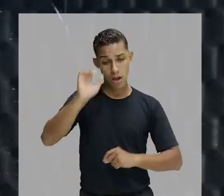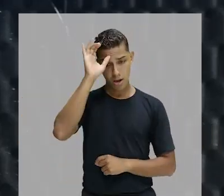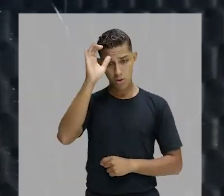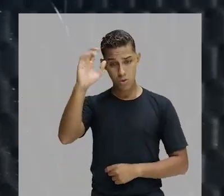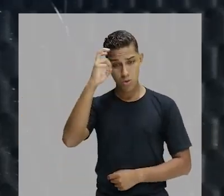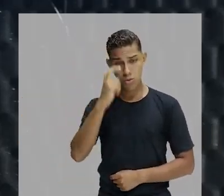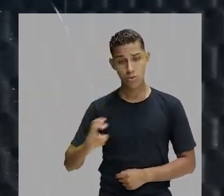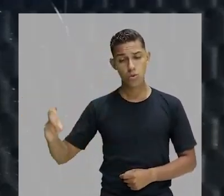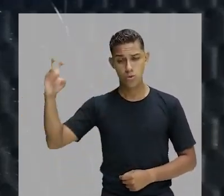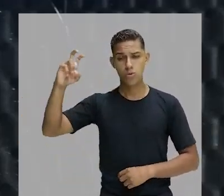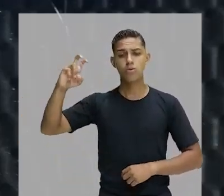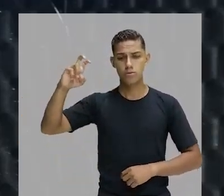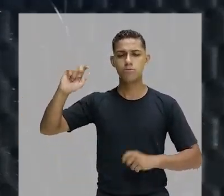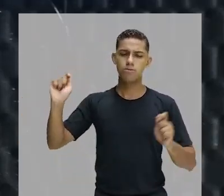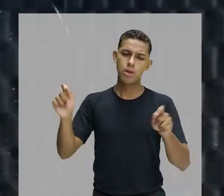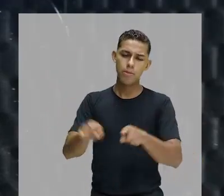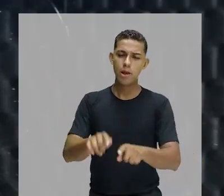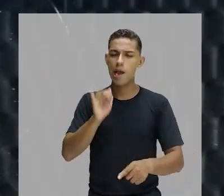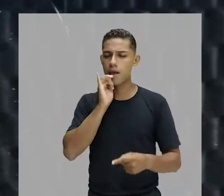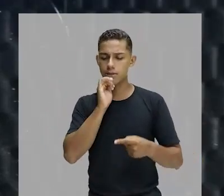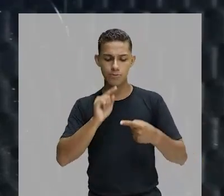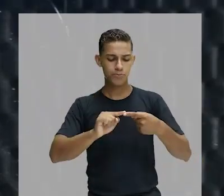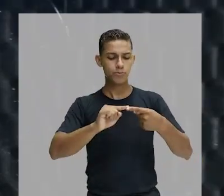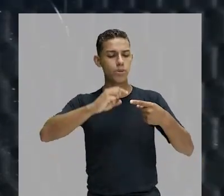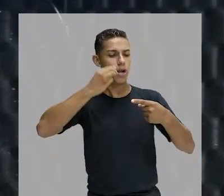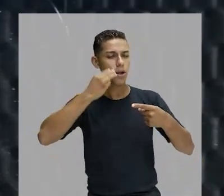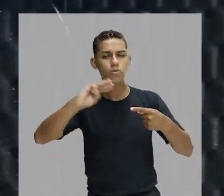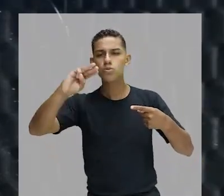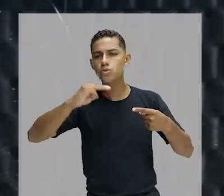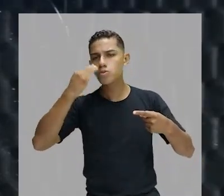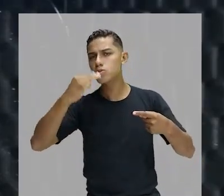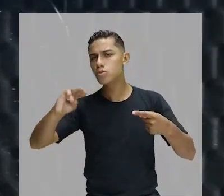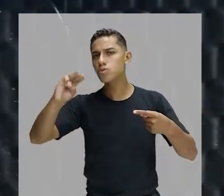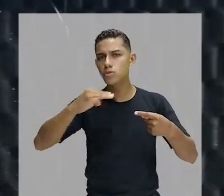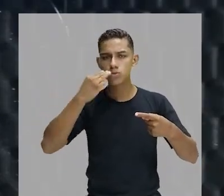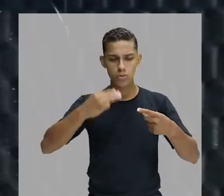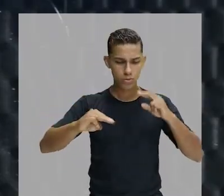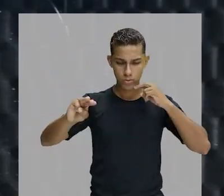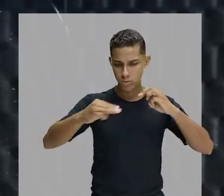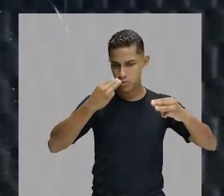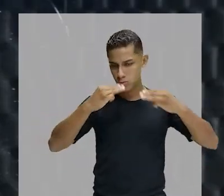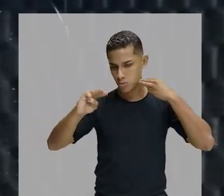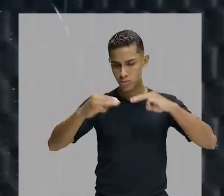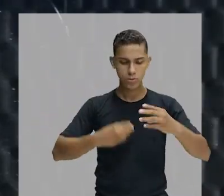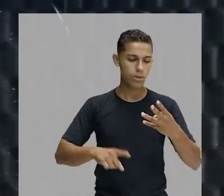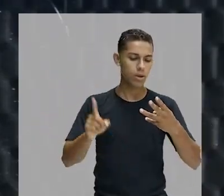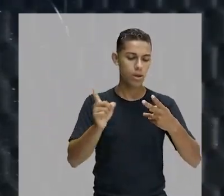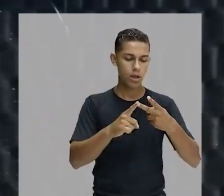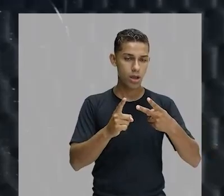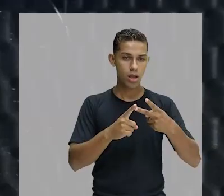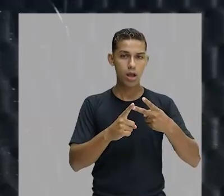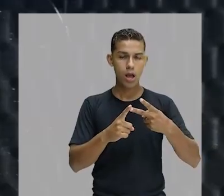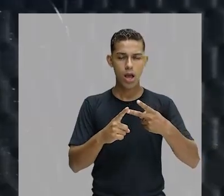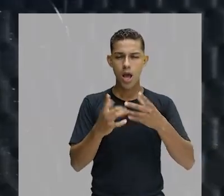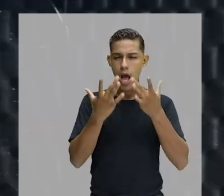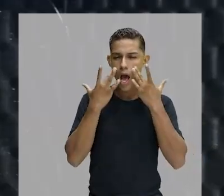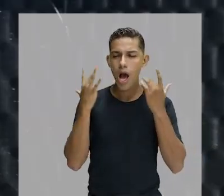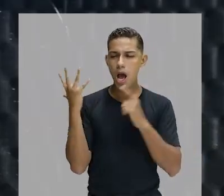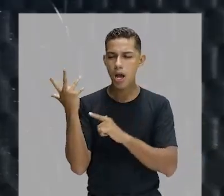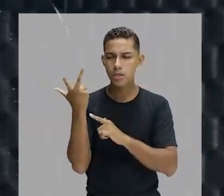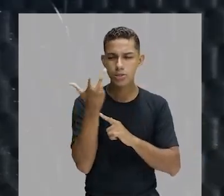questão em torno da história e da cultura africana no Brasil. Ok, galerinha? Do ponto de vista dos antecedentes históricos,